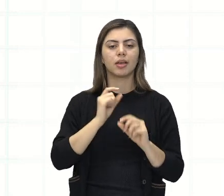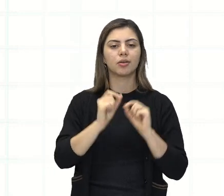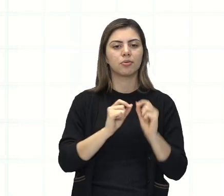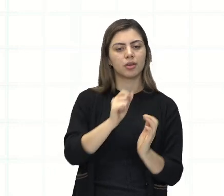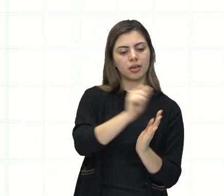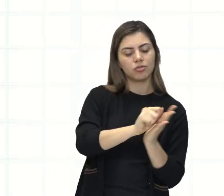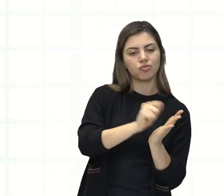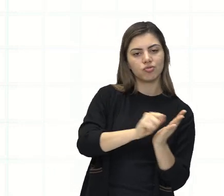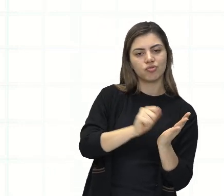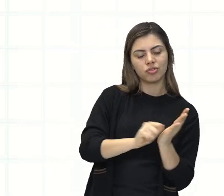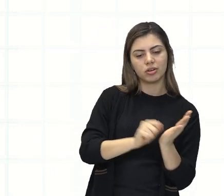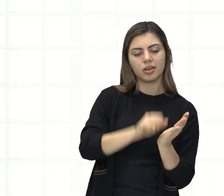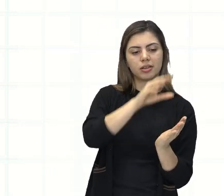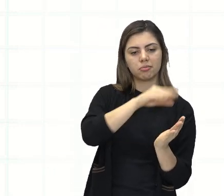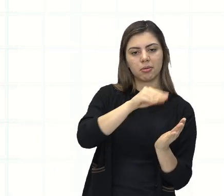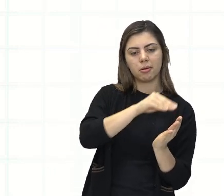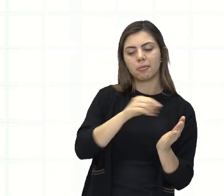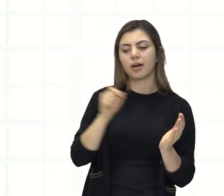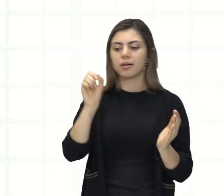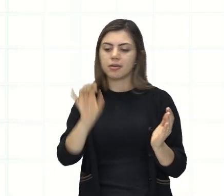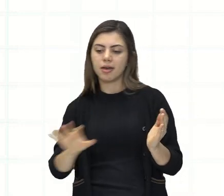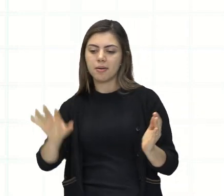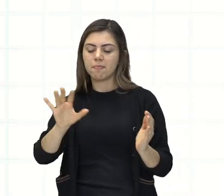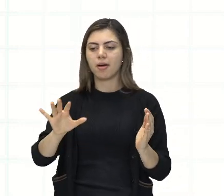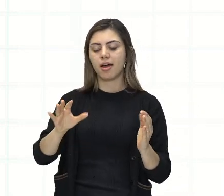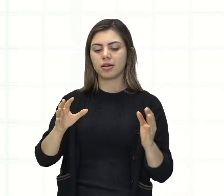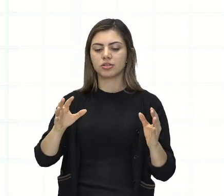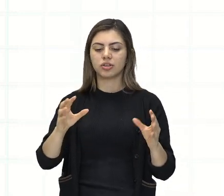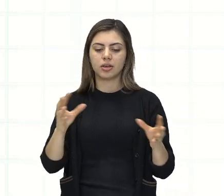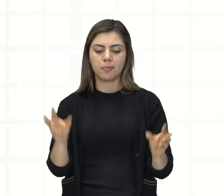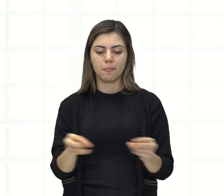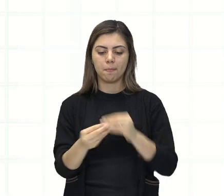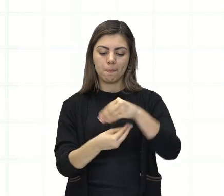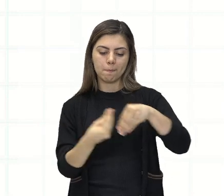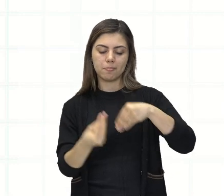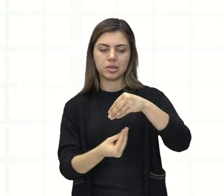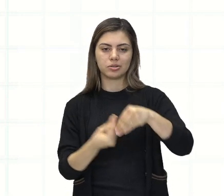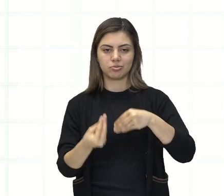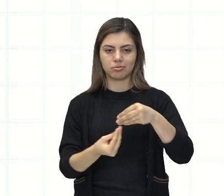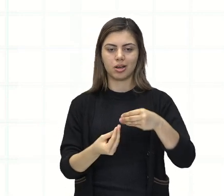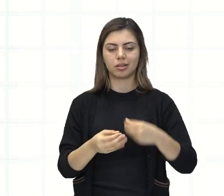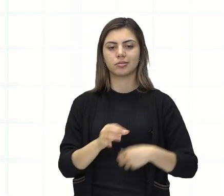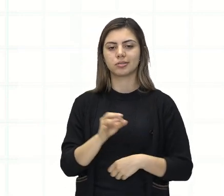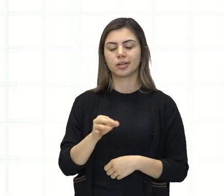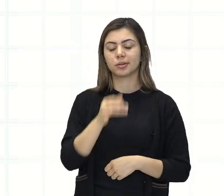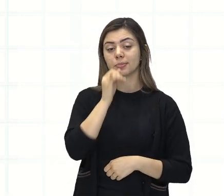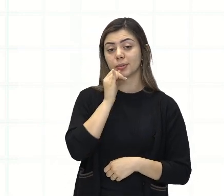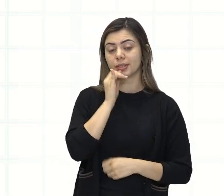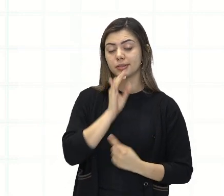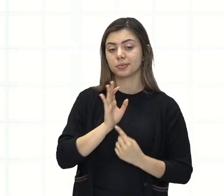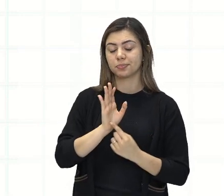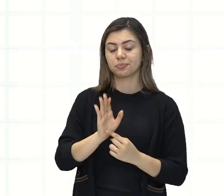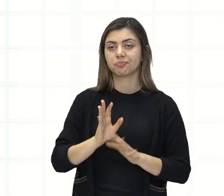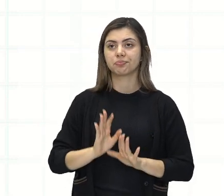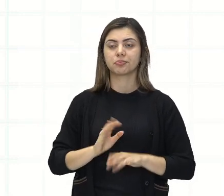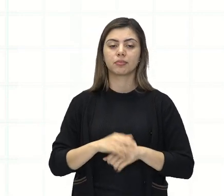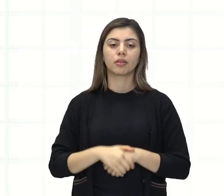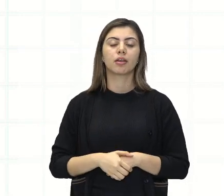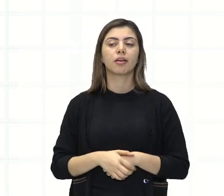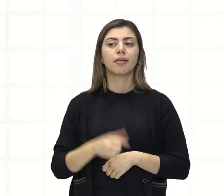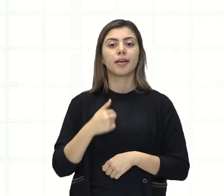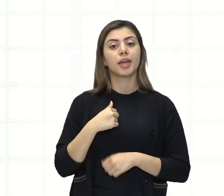trabalhamos, né, a imagem e algo escrito ou falado. Por exemplo, quando eu estou